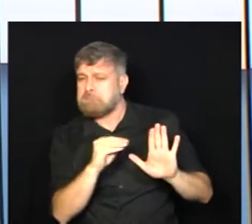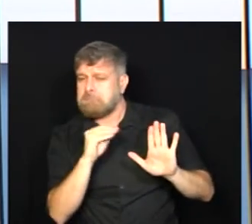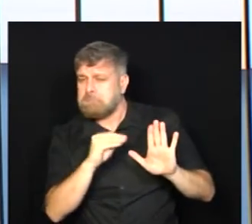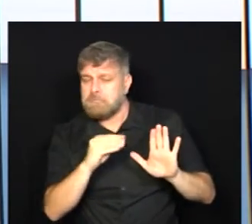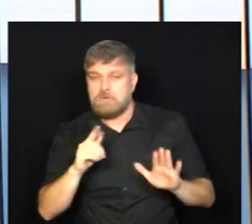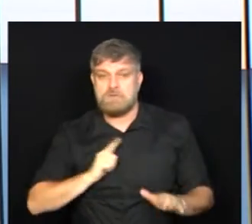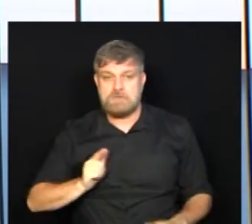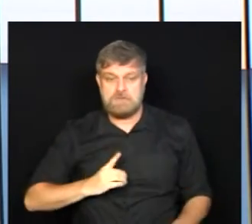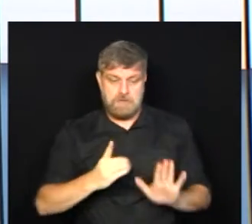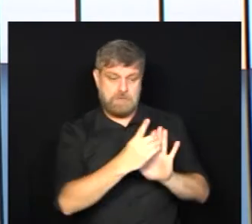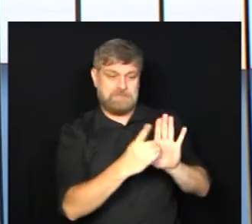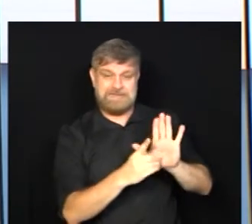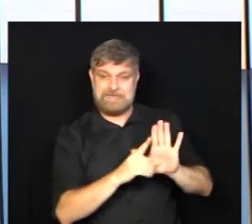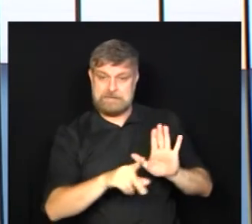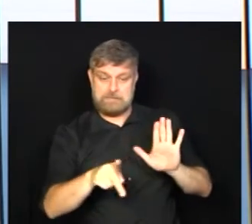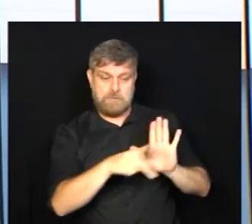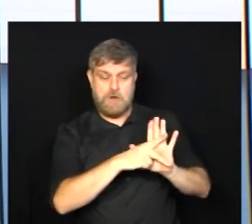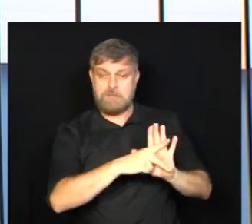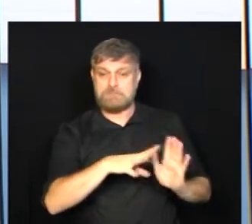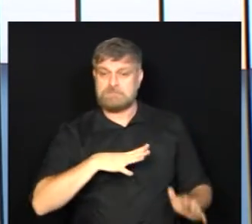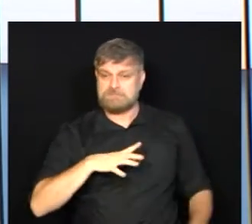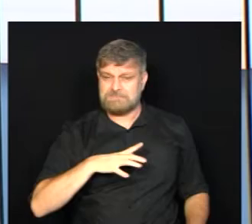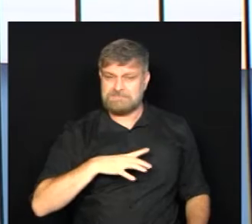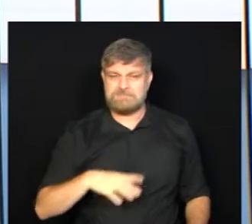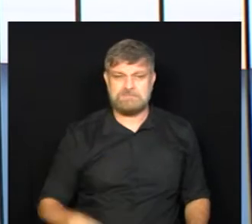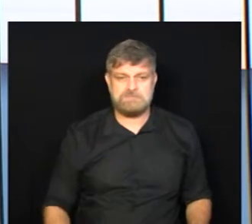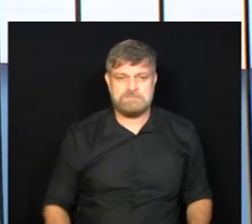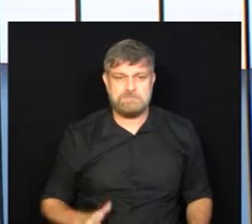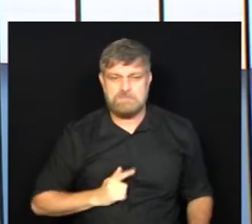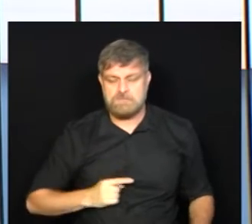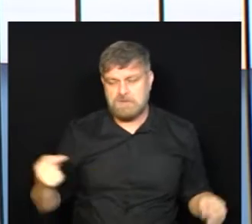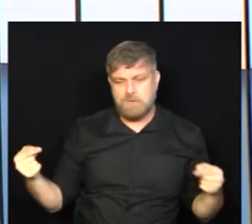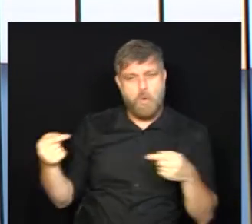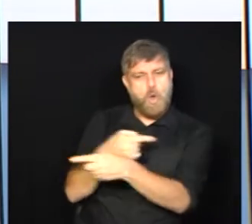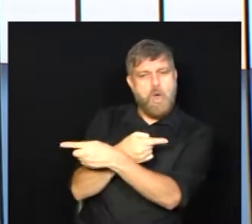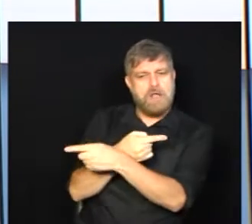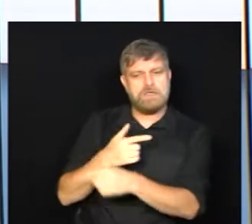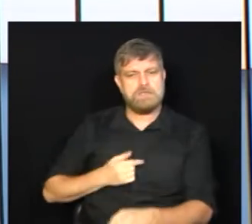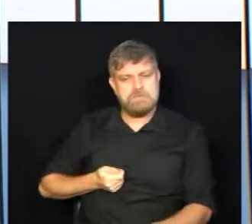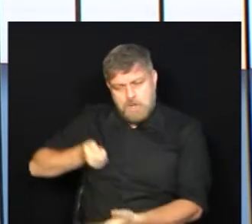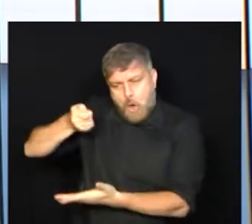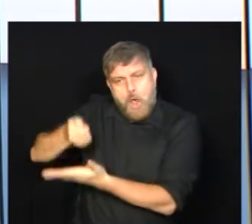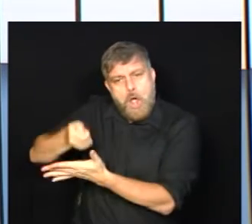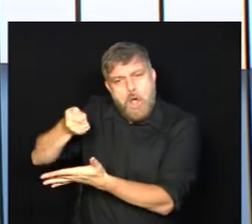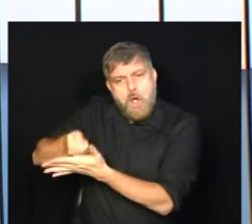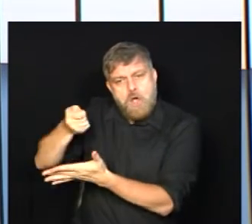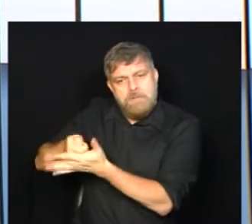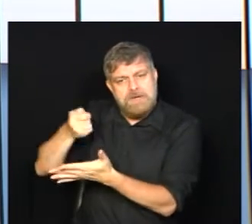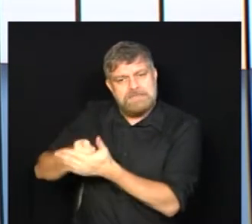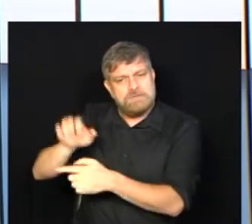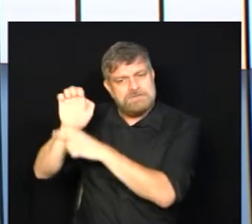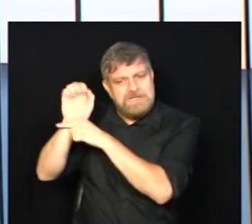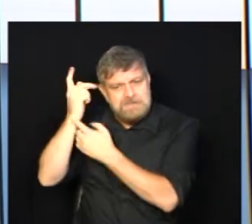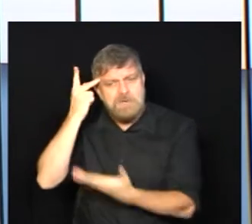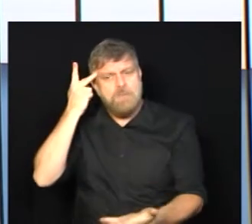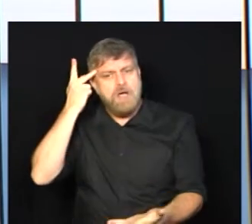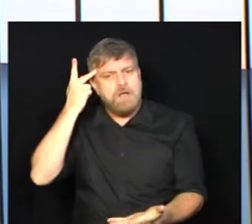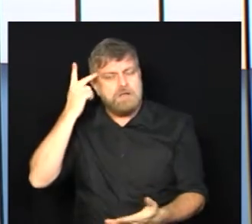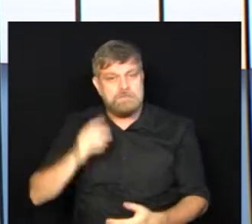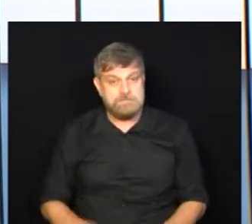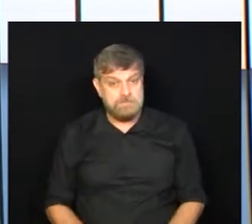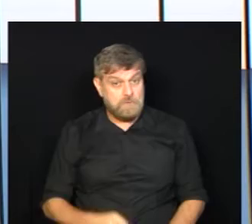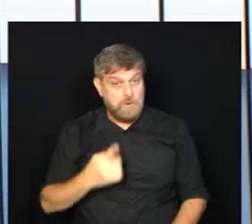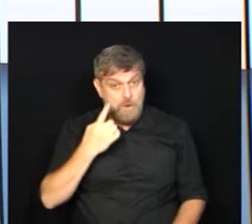com decretos municipais contrariando aí a determinação estadual. Mas olha